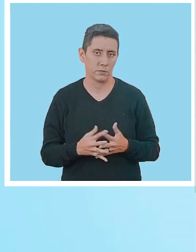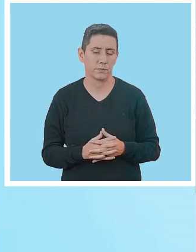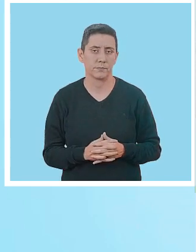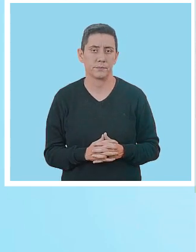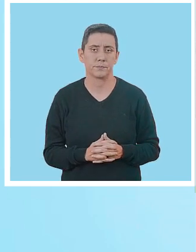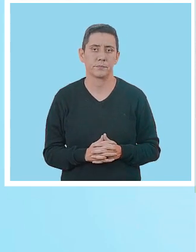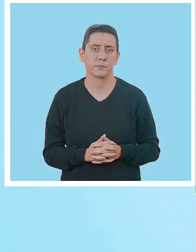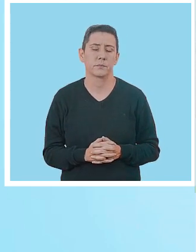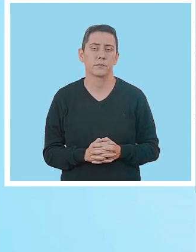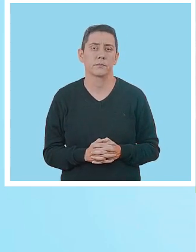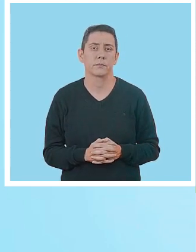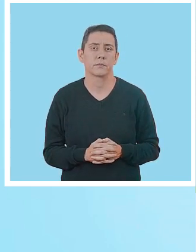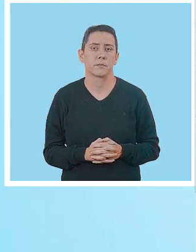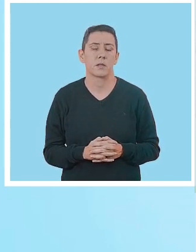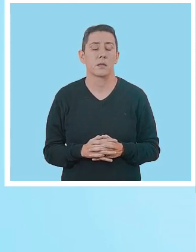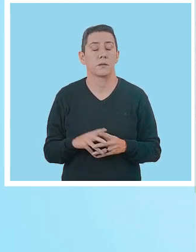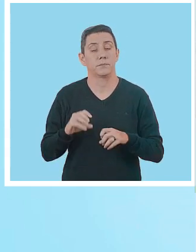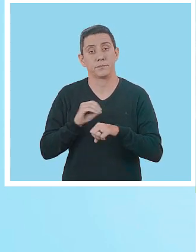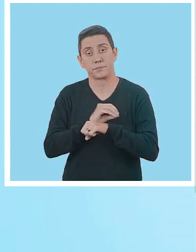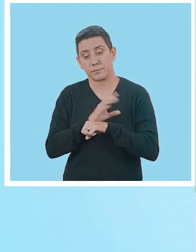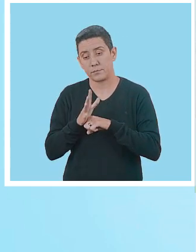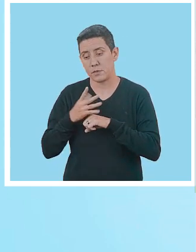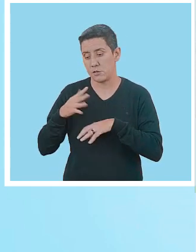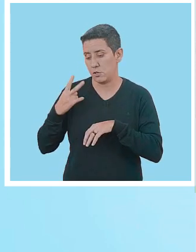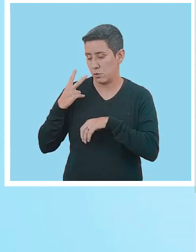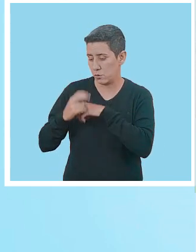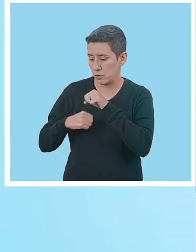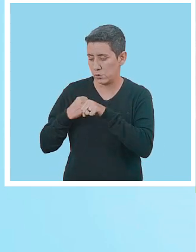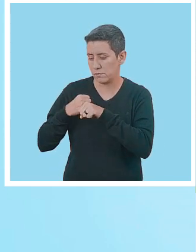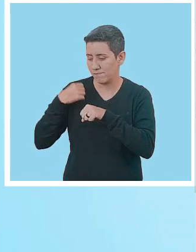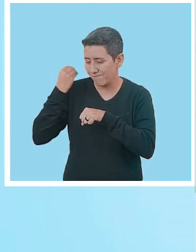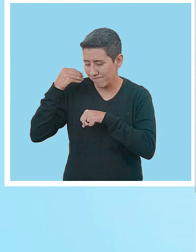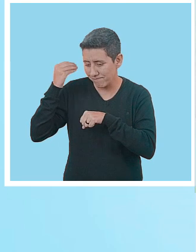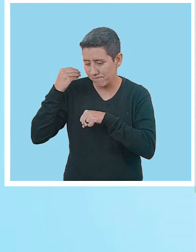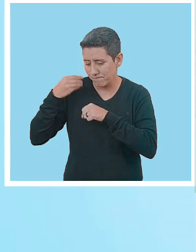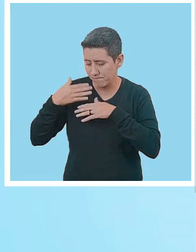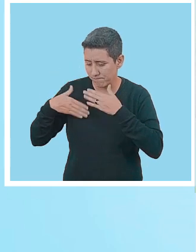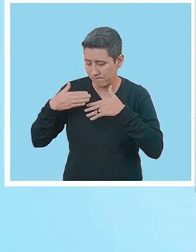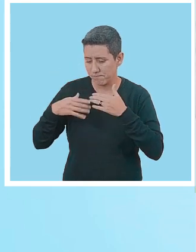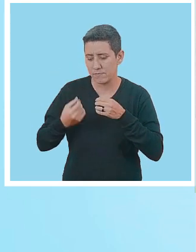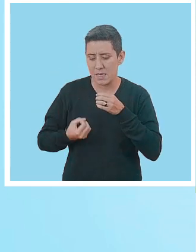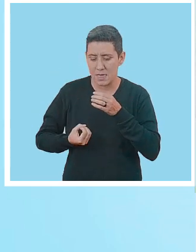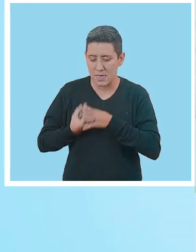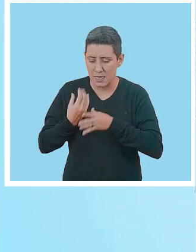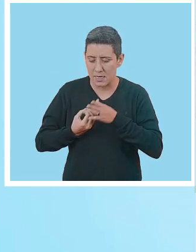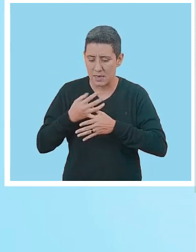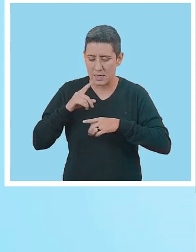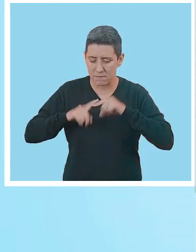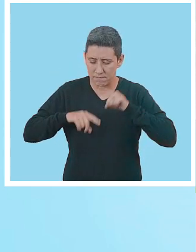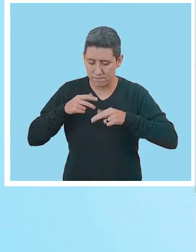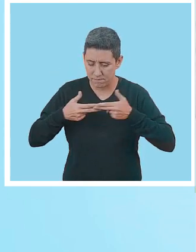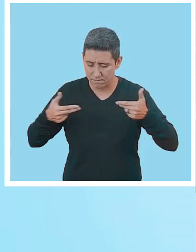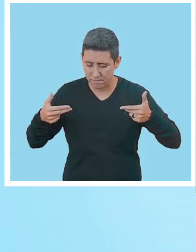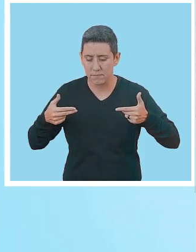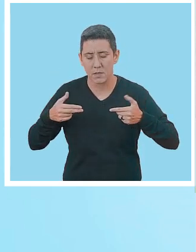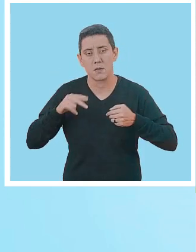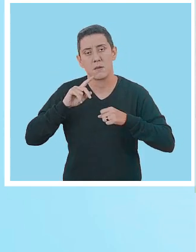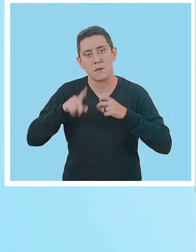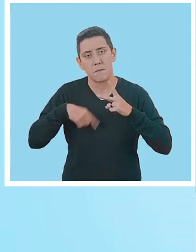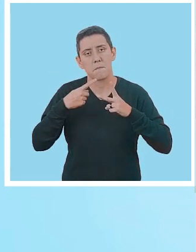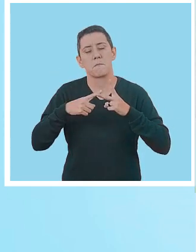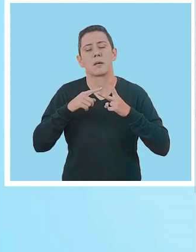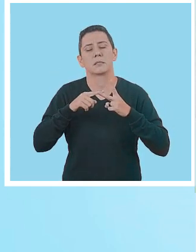Ela tem expertise nesses dois ambos né então na produção de componentes eletrônicos e também na